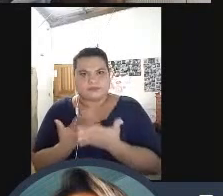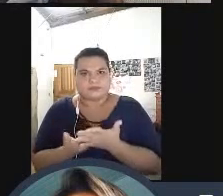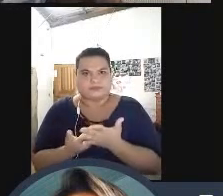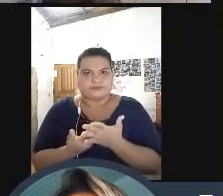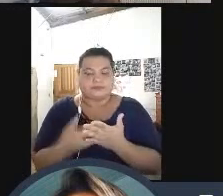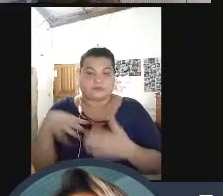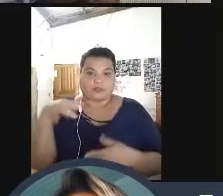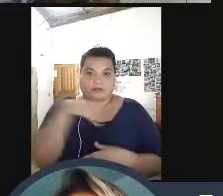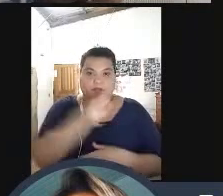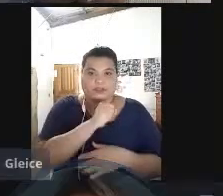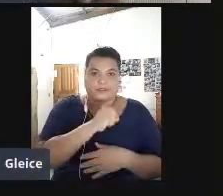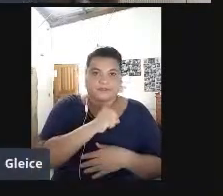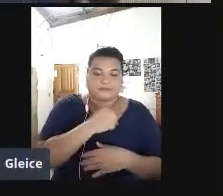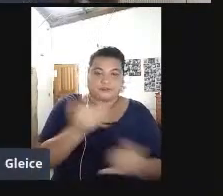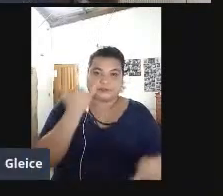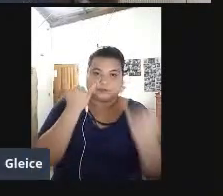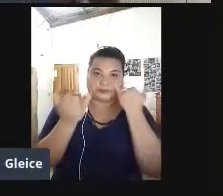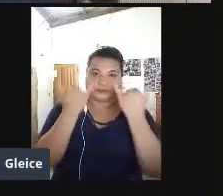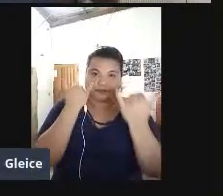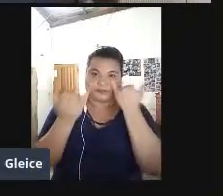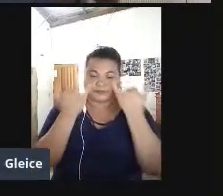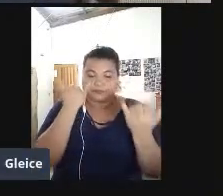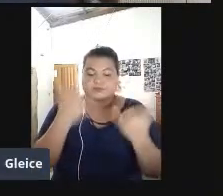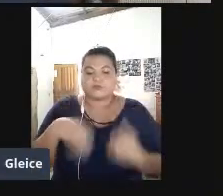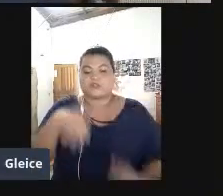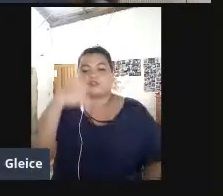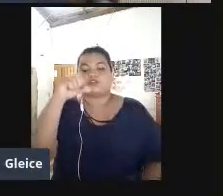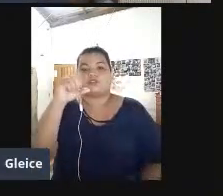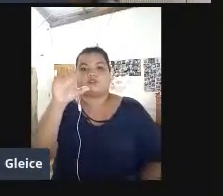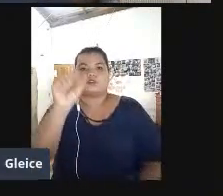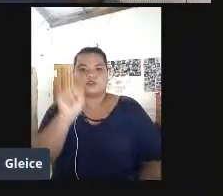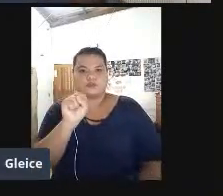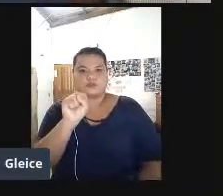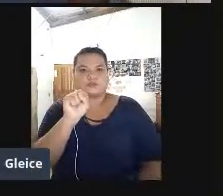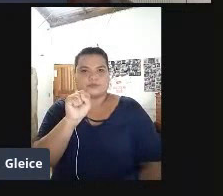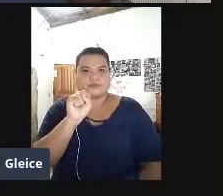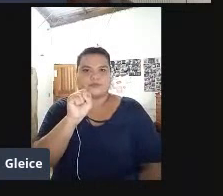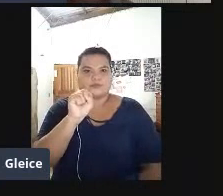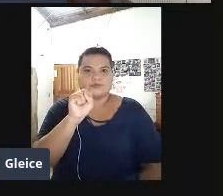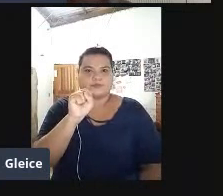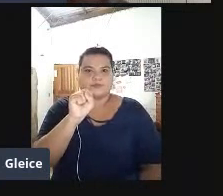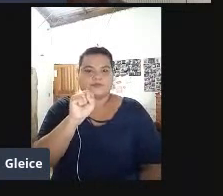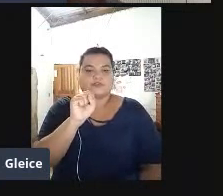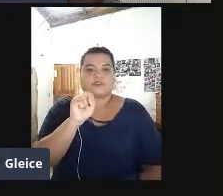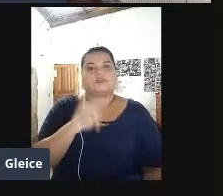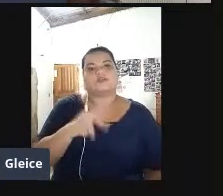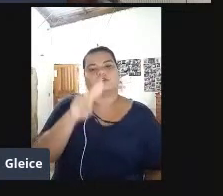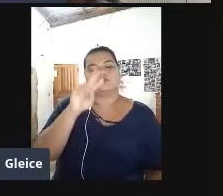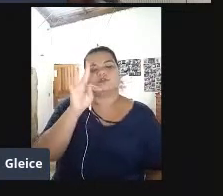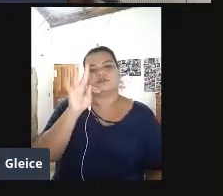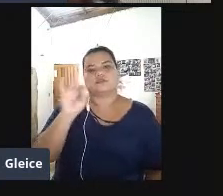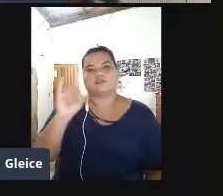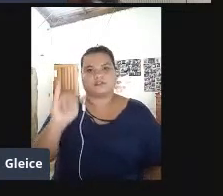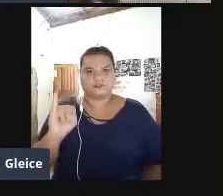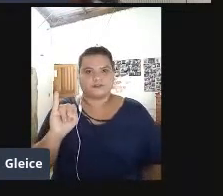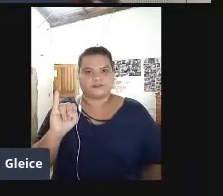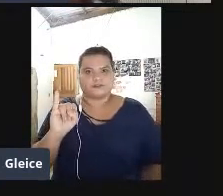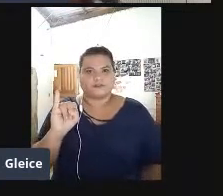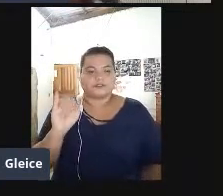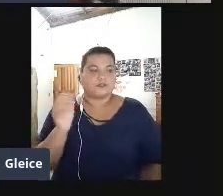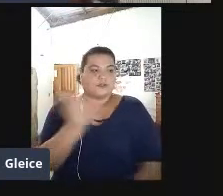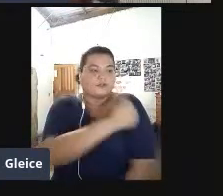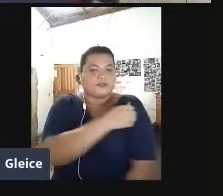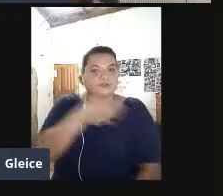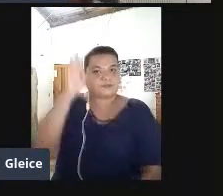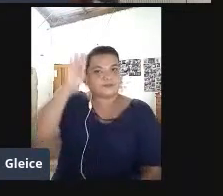alguns dados desses 98 pacientes que já passaram pela UTI do Hospital de Emergência, mas é interessante para o aluno visualizar qual